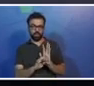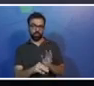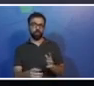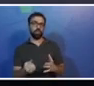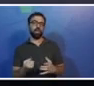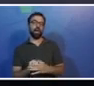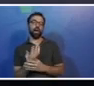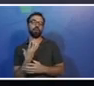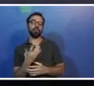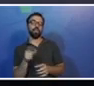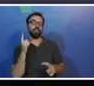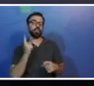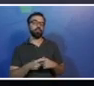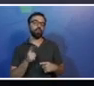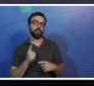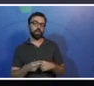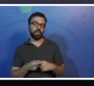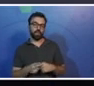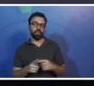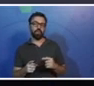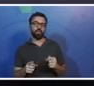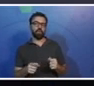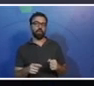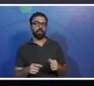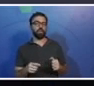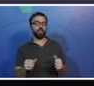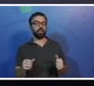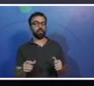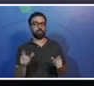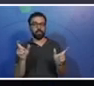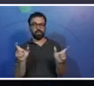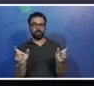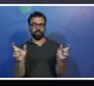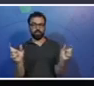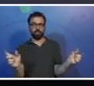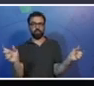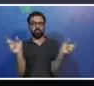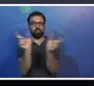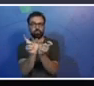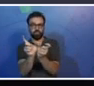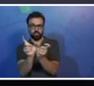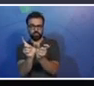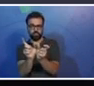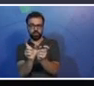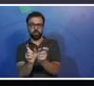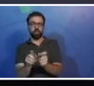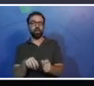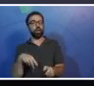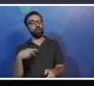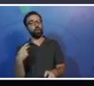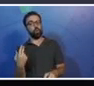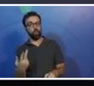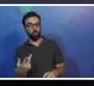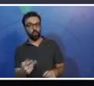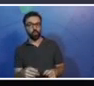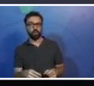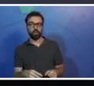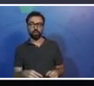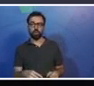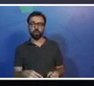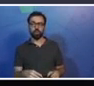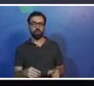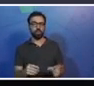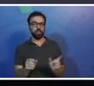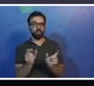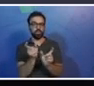palavras, isto é, ao fato de juntar sílabas em palavras ou juntar palavras em frases. Veja